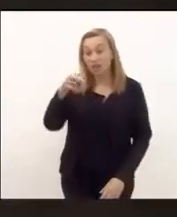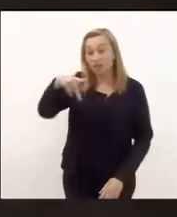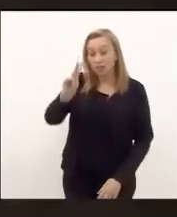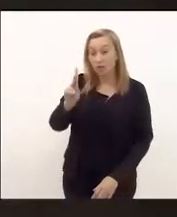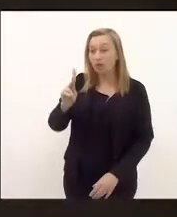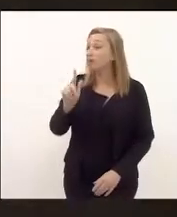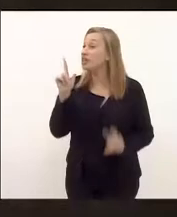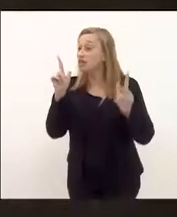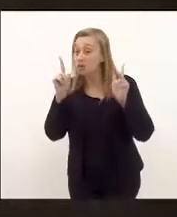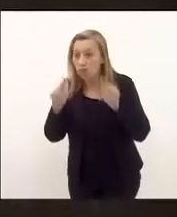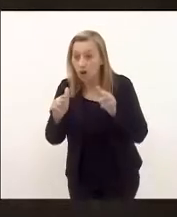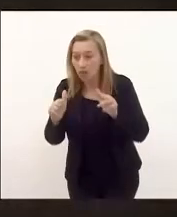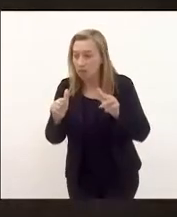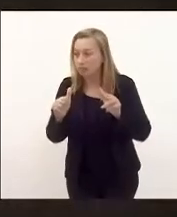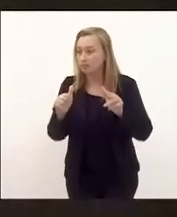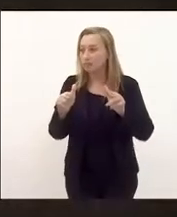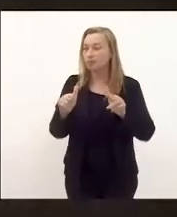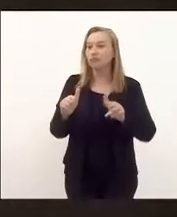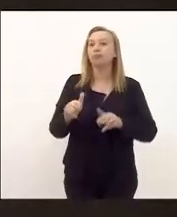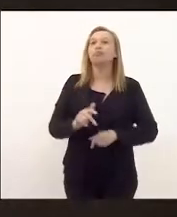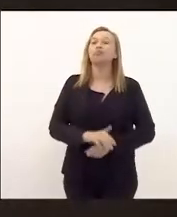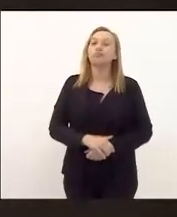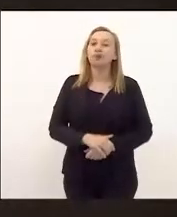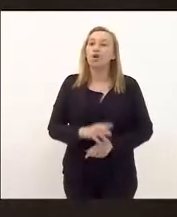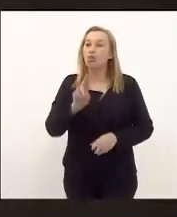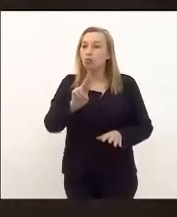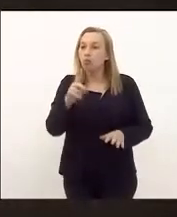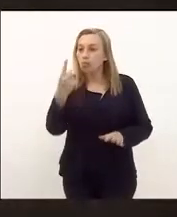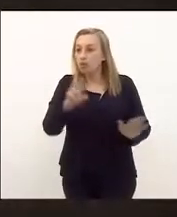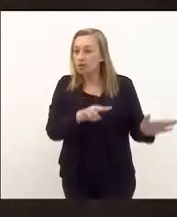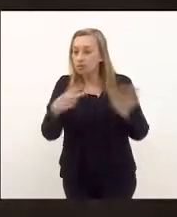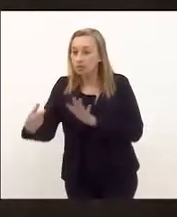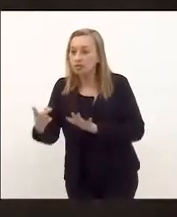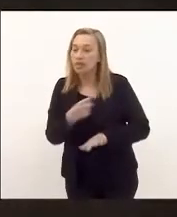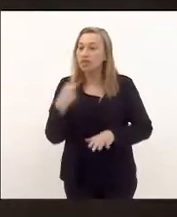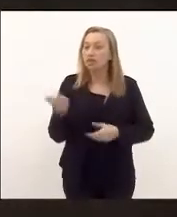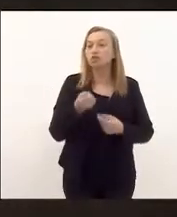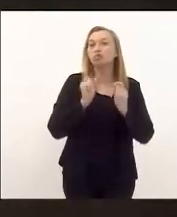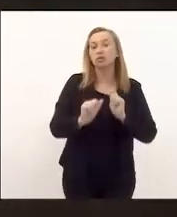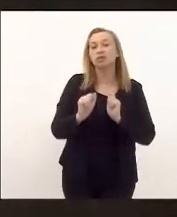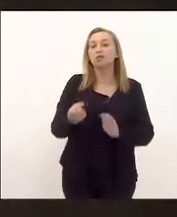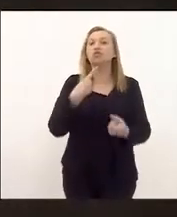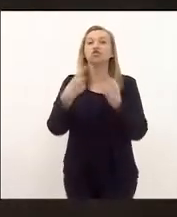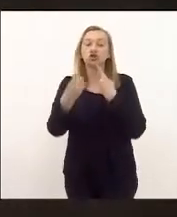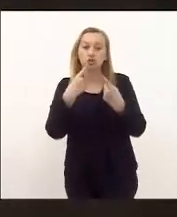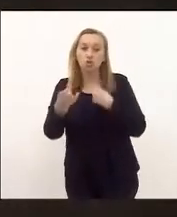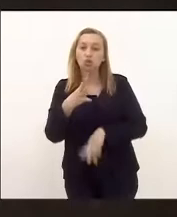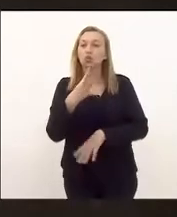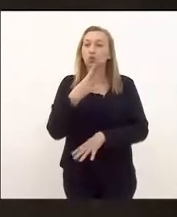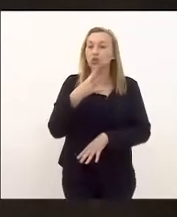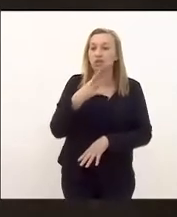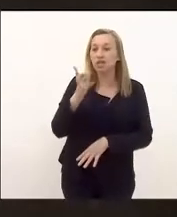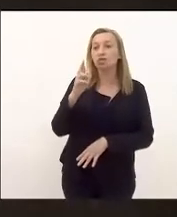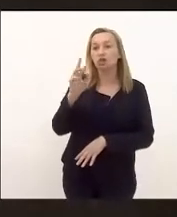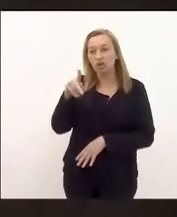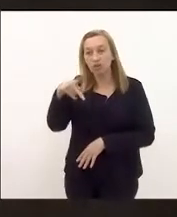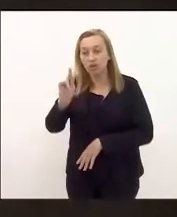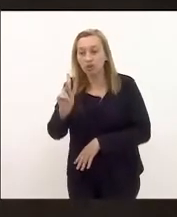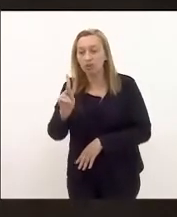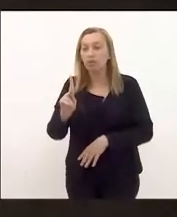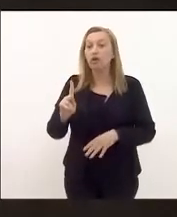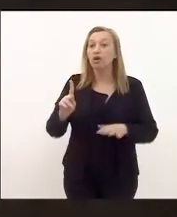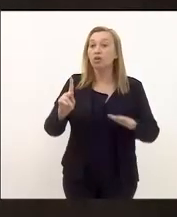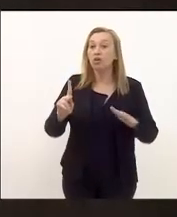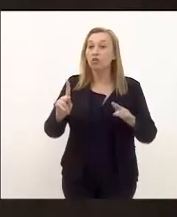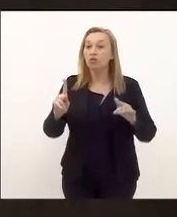mesmo processo. Então, tem uma semana para que a gente possa discutir e reconhecer o hip-hop como uma